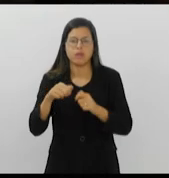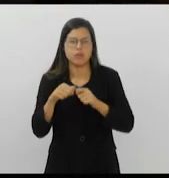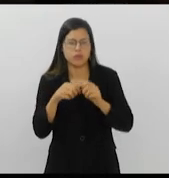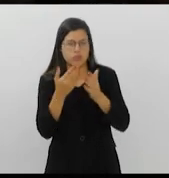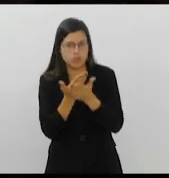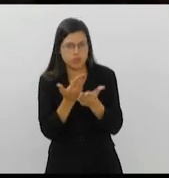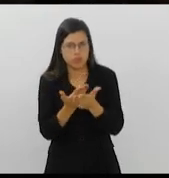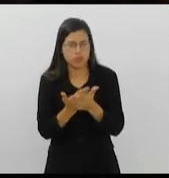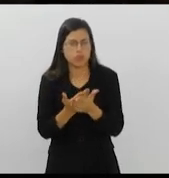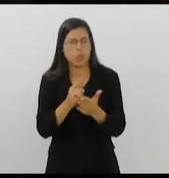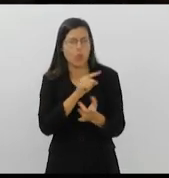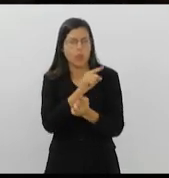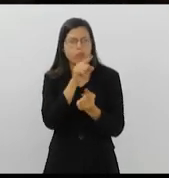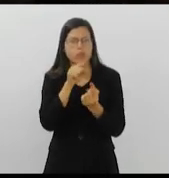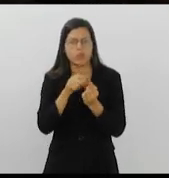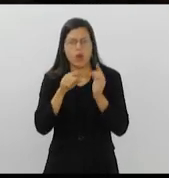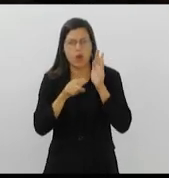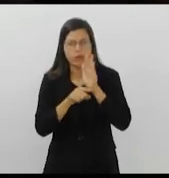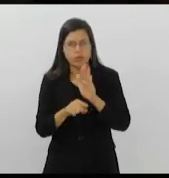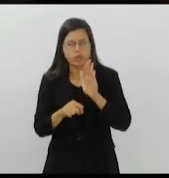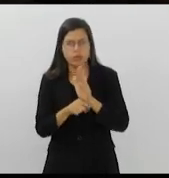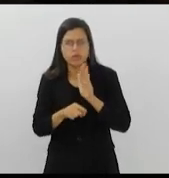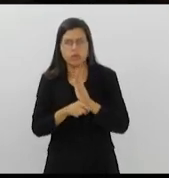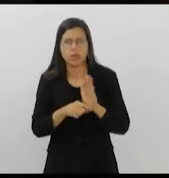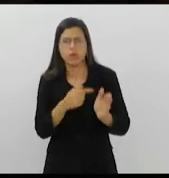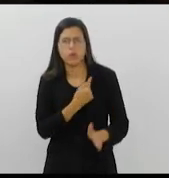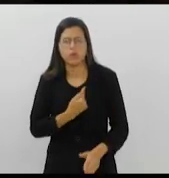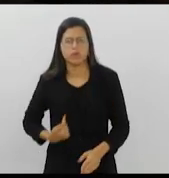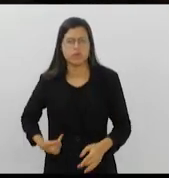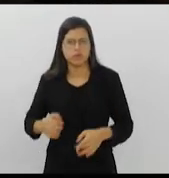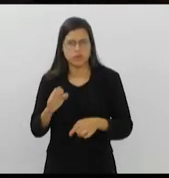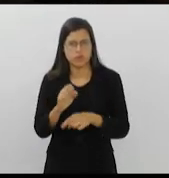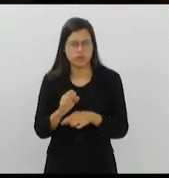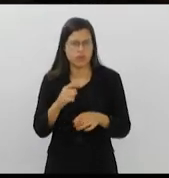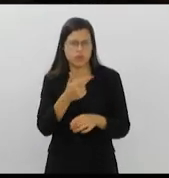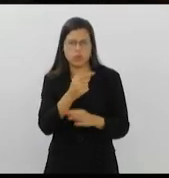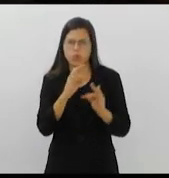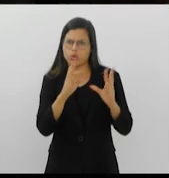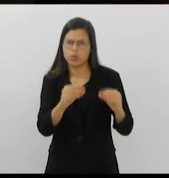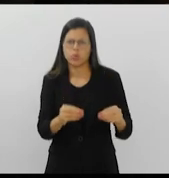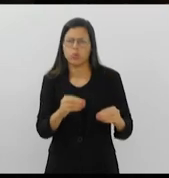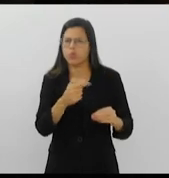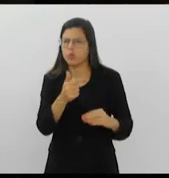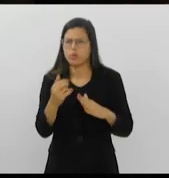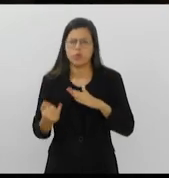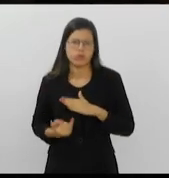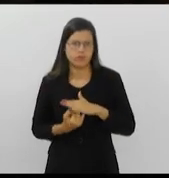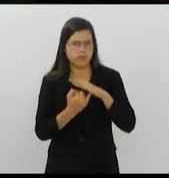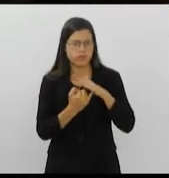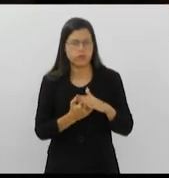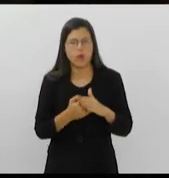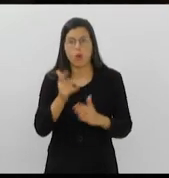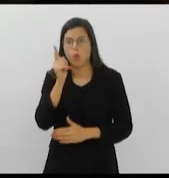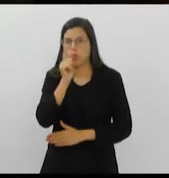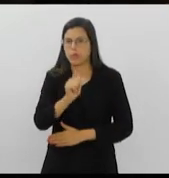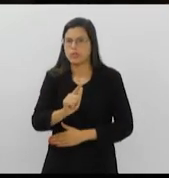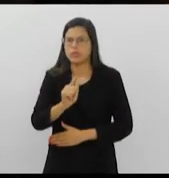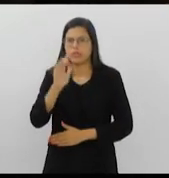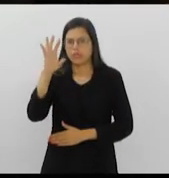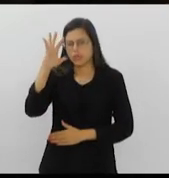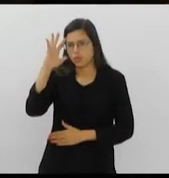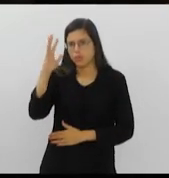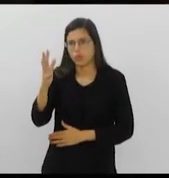intenção para ajudarmos até mesmo ao governo do Estado e todos os órgãos citados a chegarmos num denominador onde o